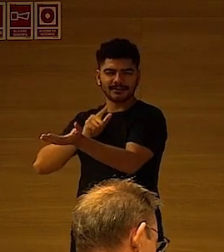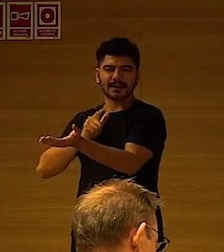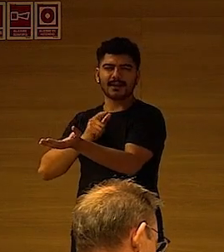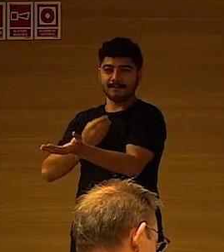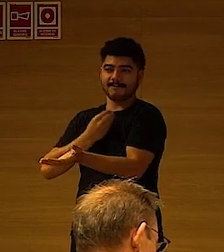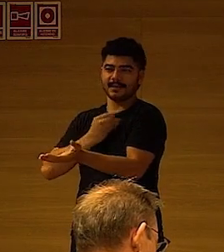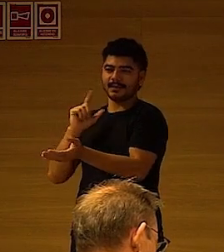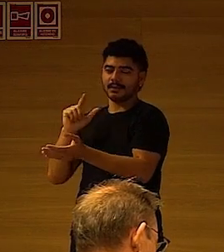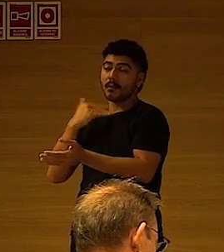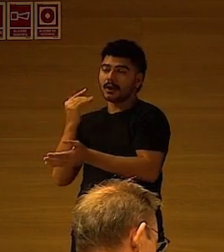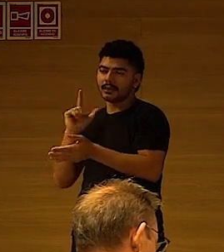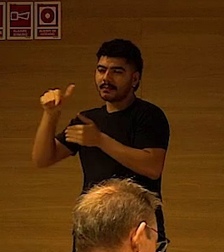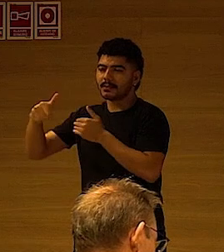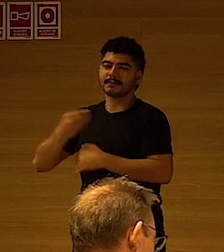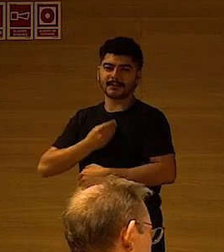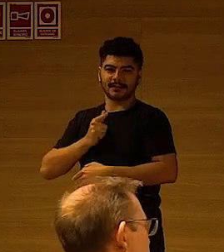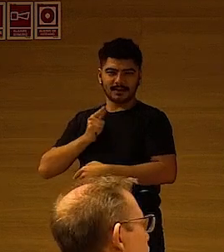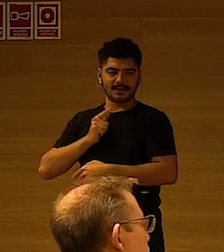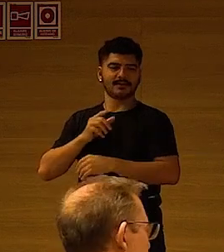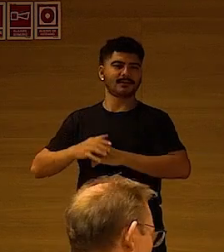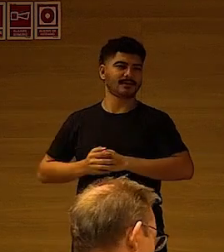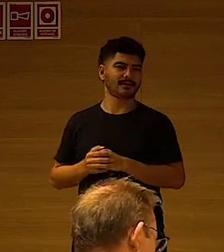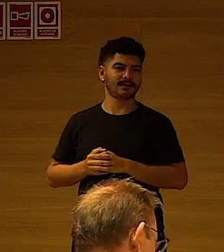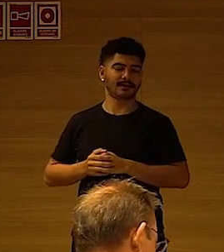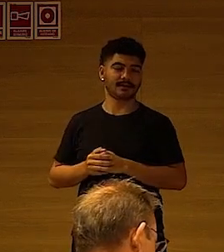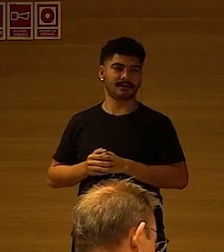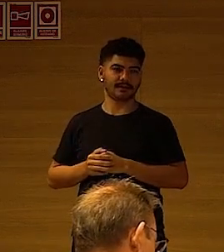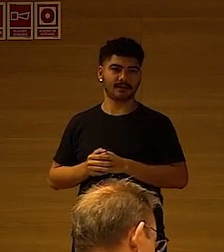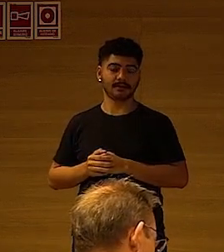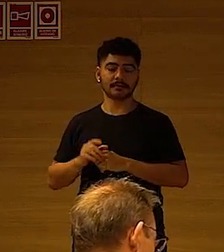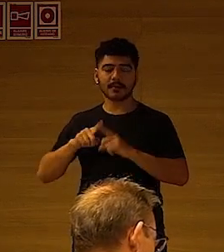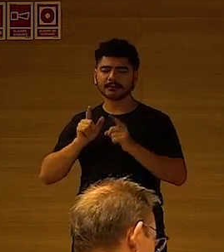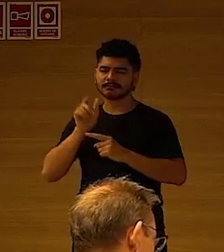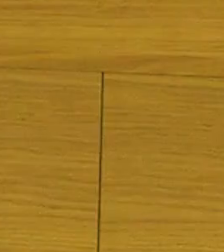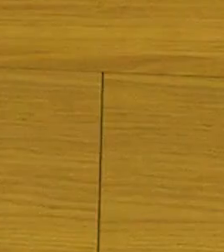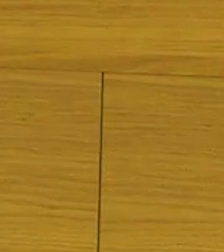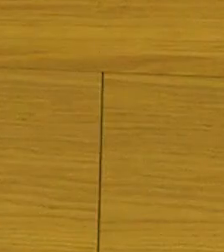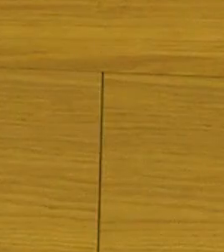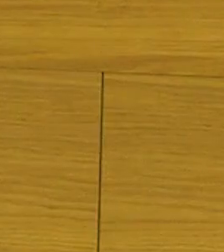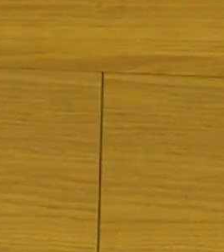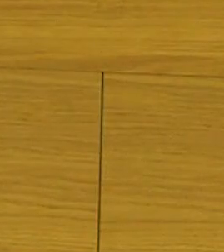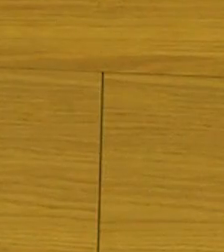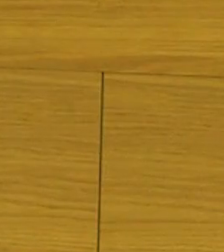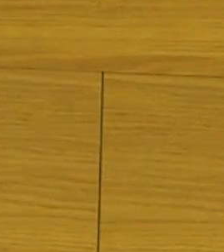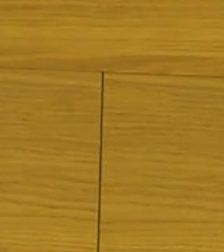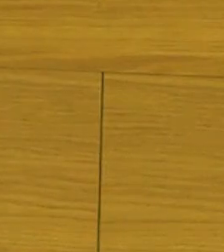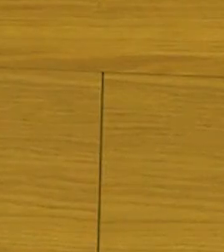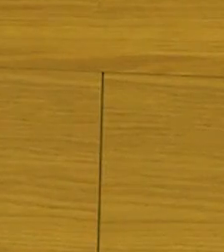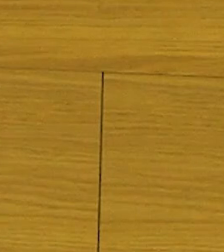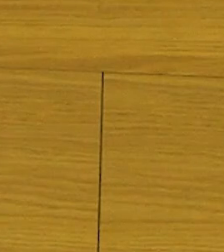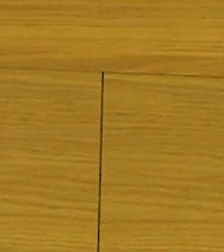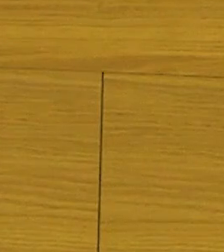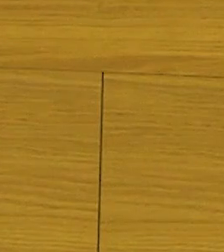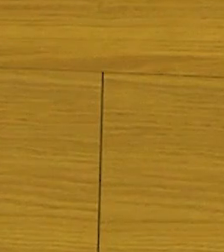da vida. Mas curioso dali, que eu acho que me encanta, é que eles